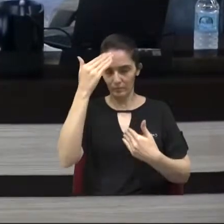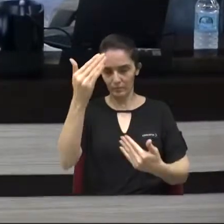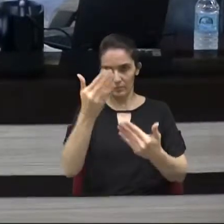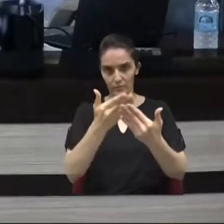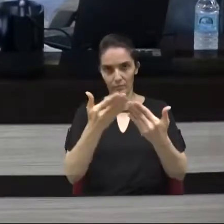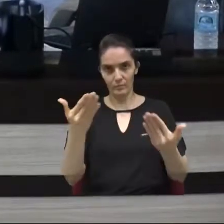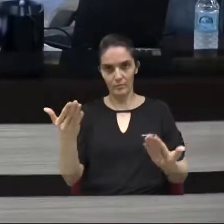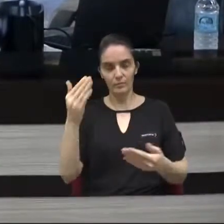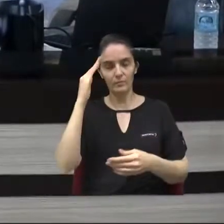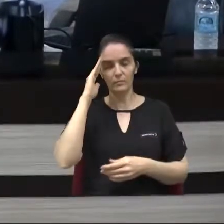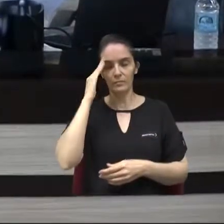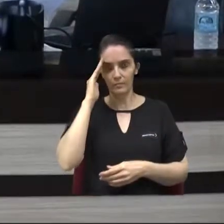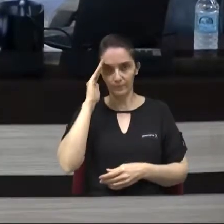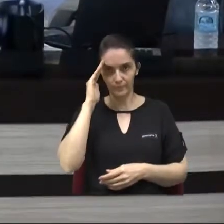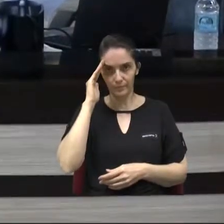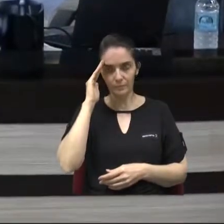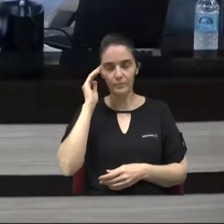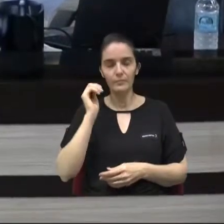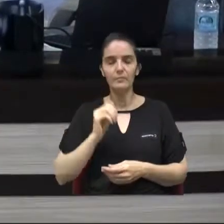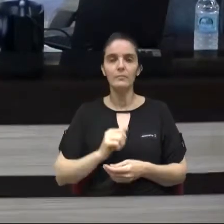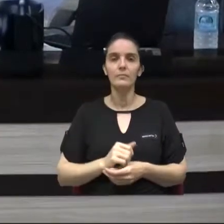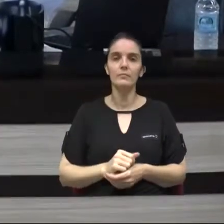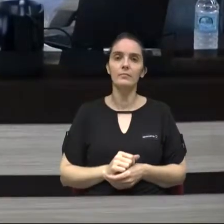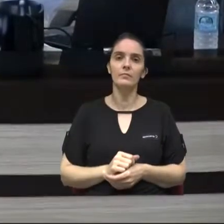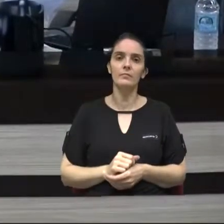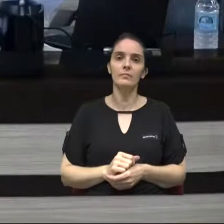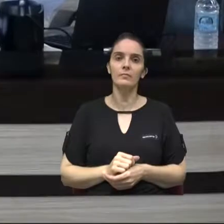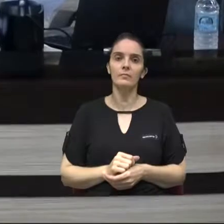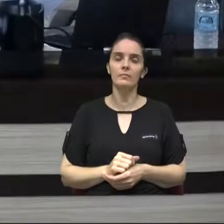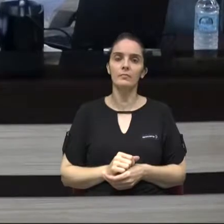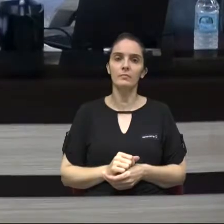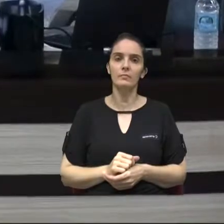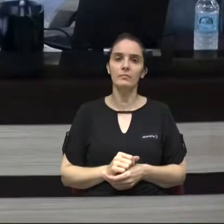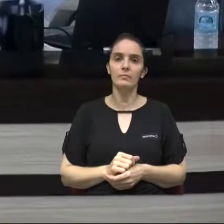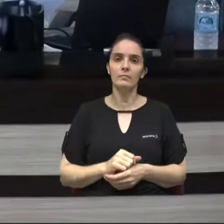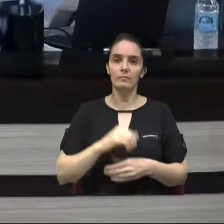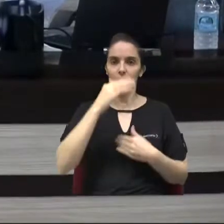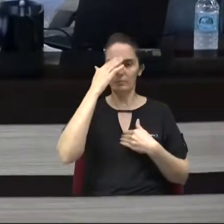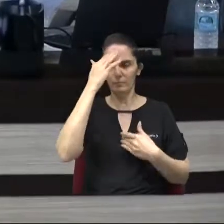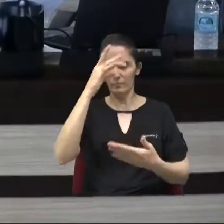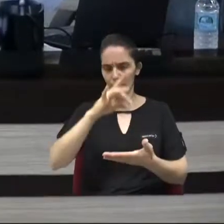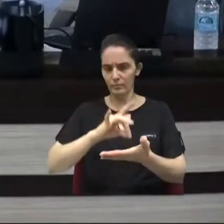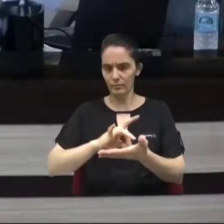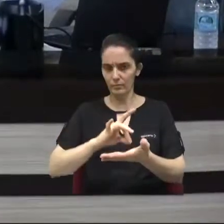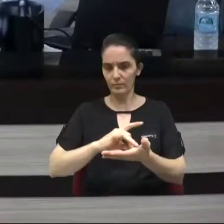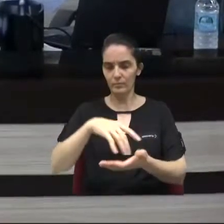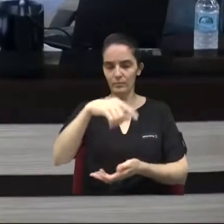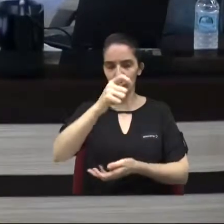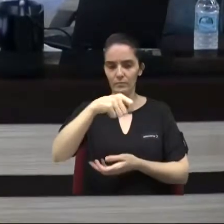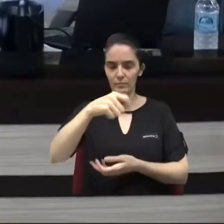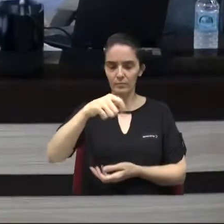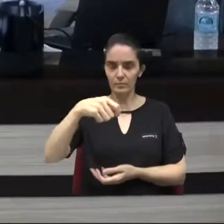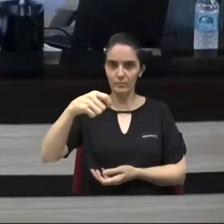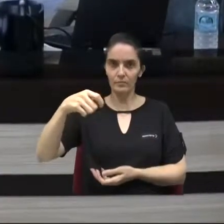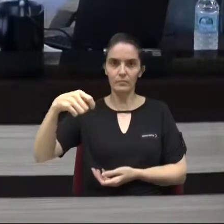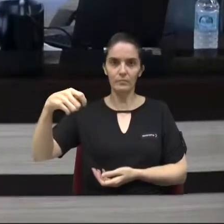de Vossa Excelência, apresento nesse ensejo meus protestos de autoestima e distinta